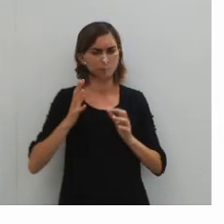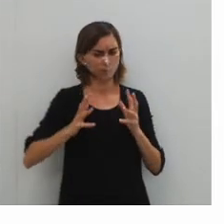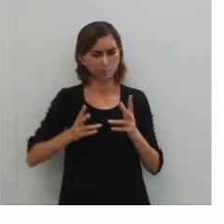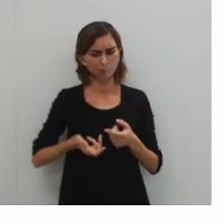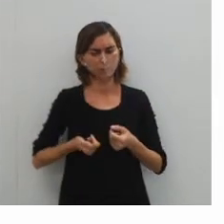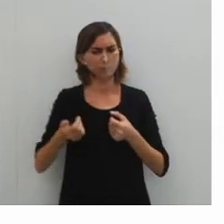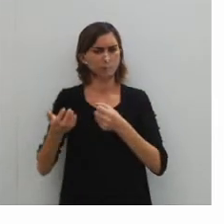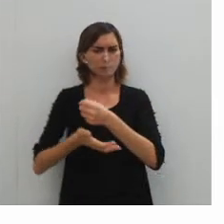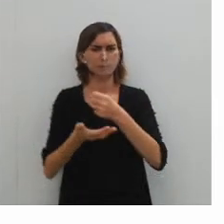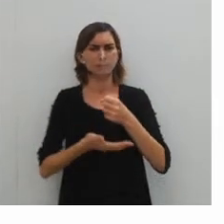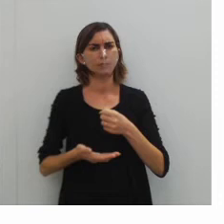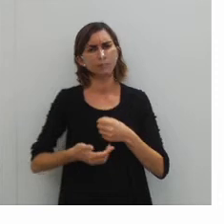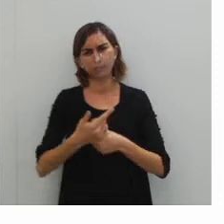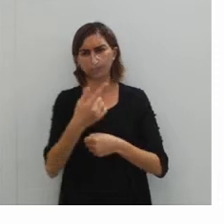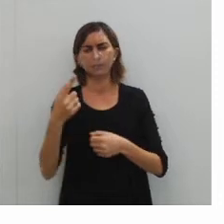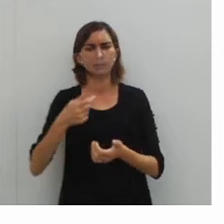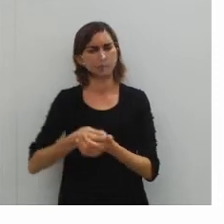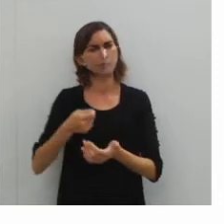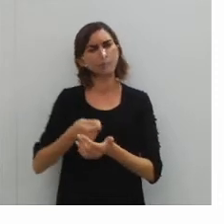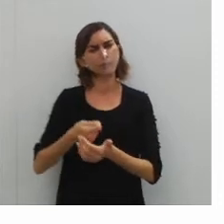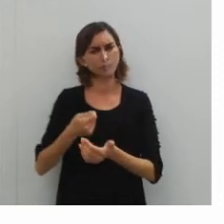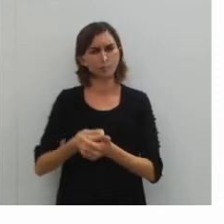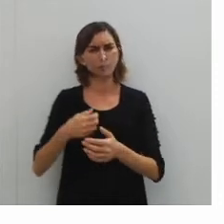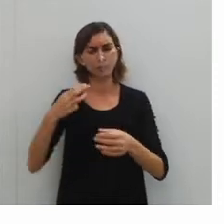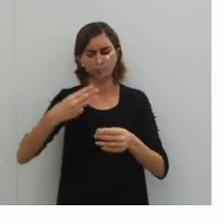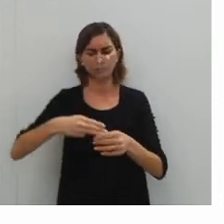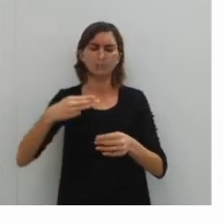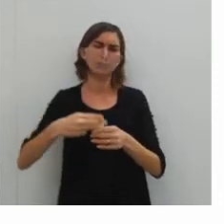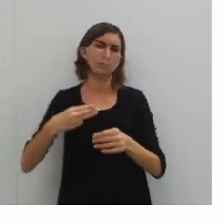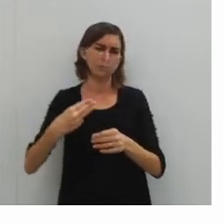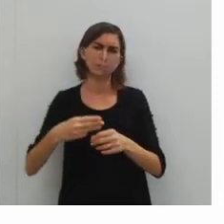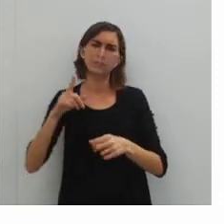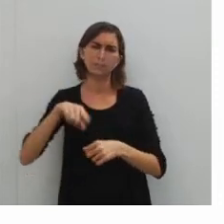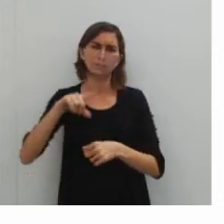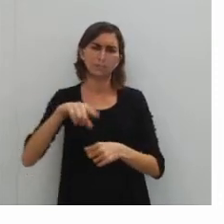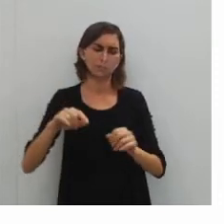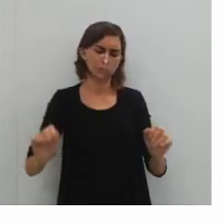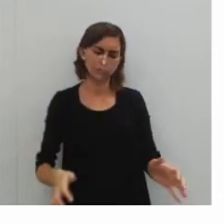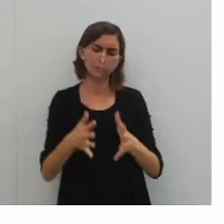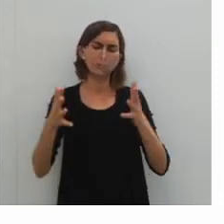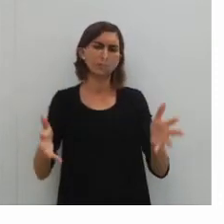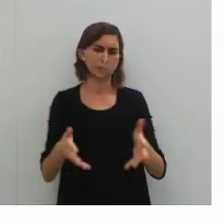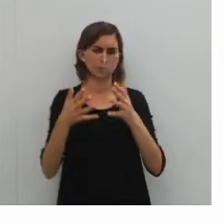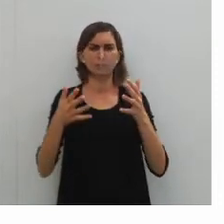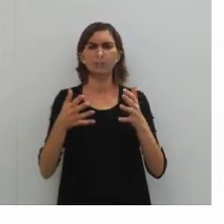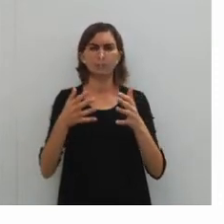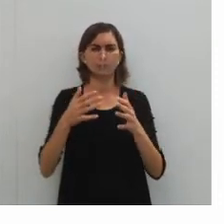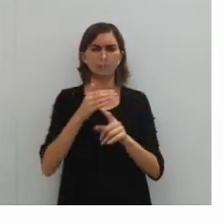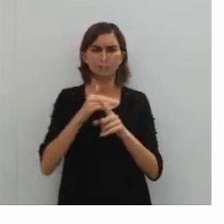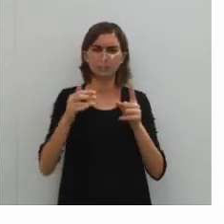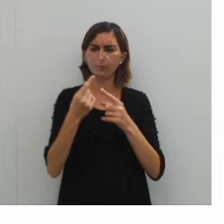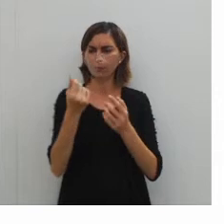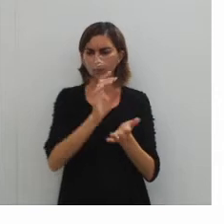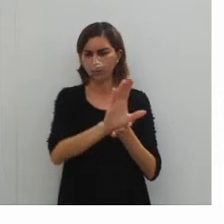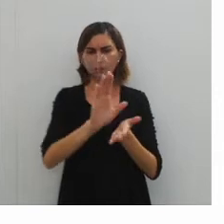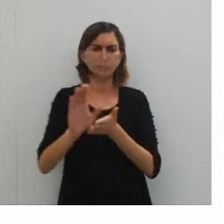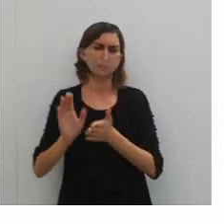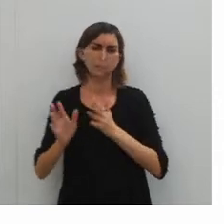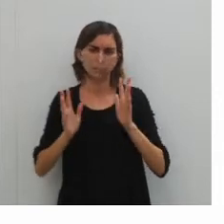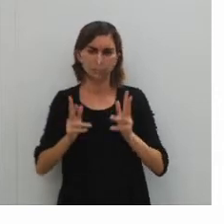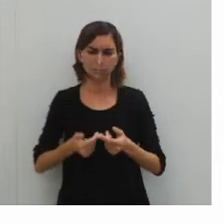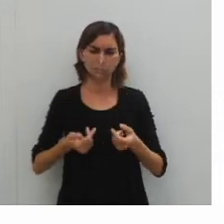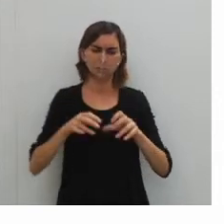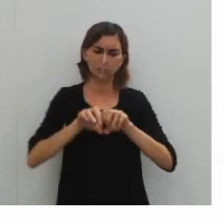Saneamento básico. Uma das obrigações dos municípios é investir parte do orçamento em saneamento